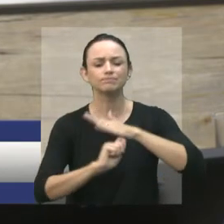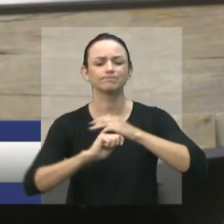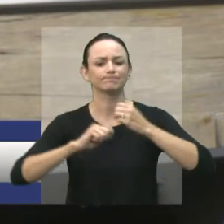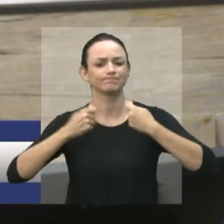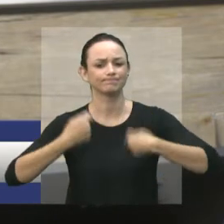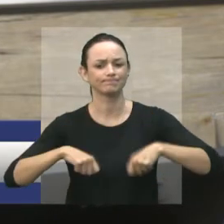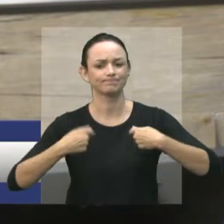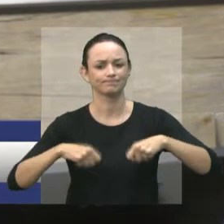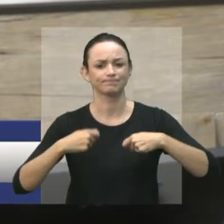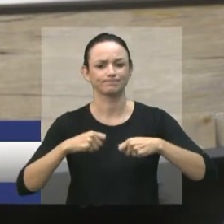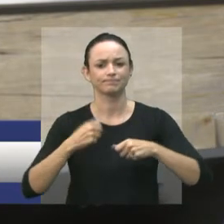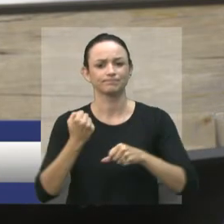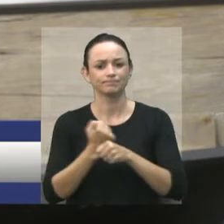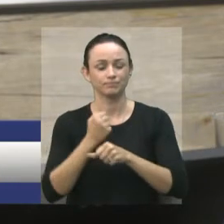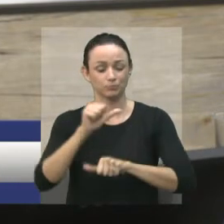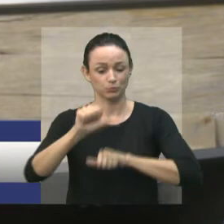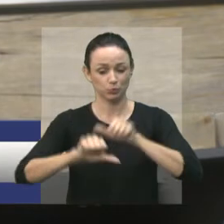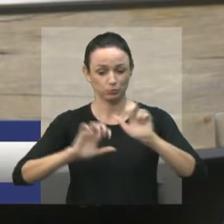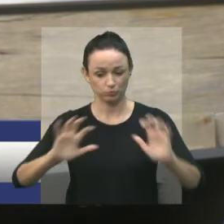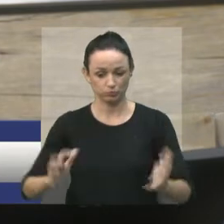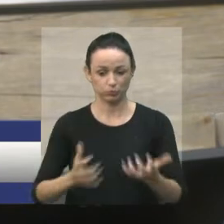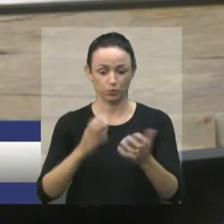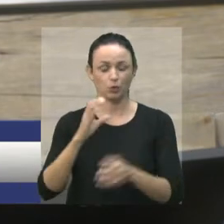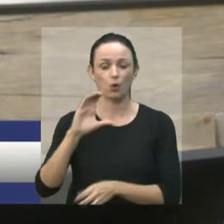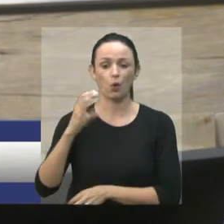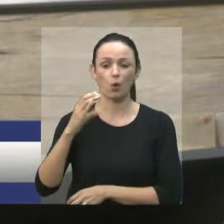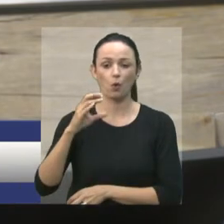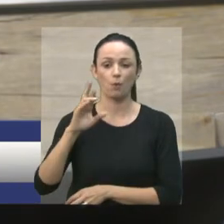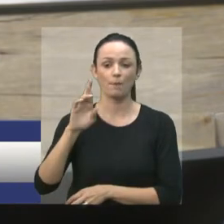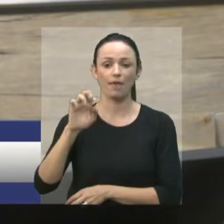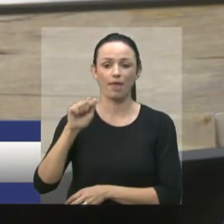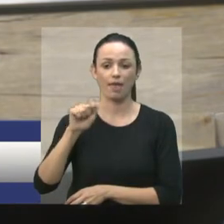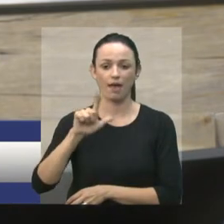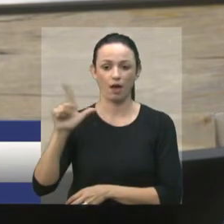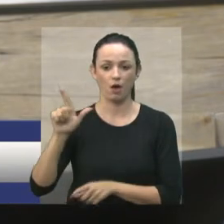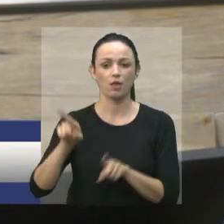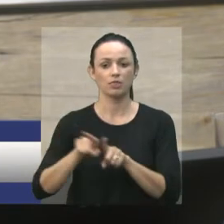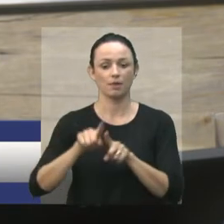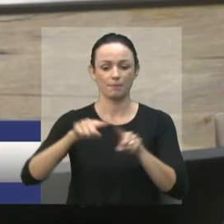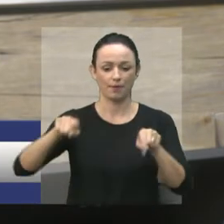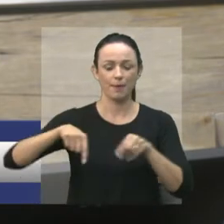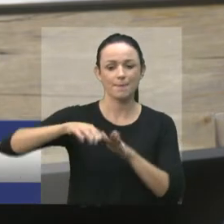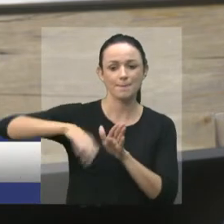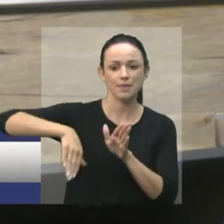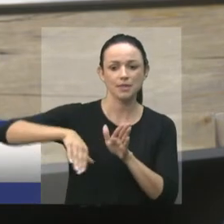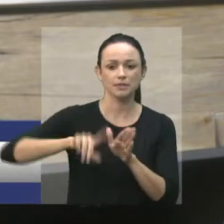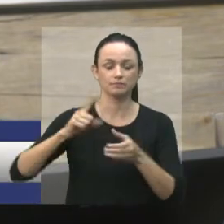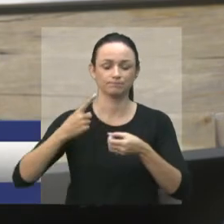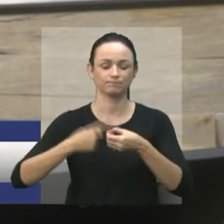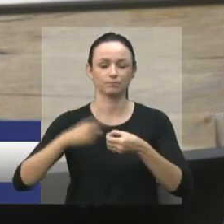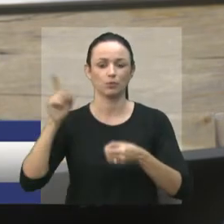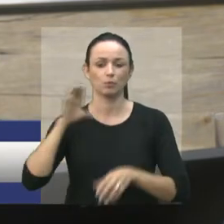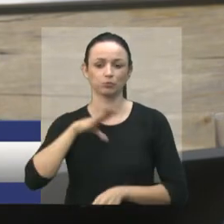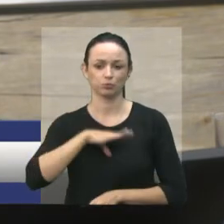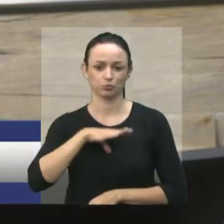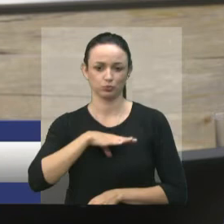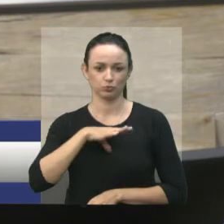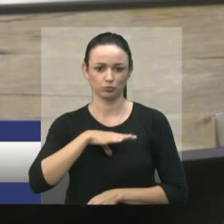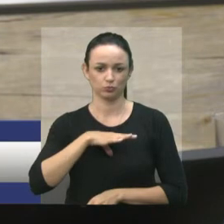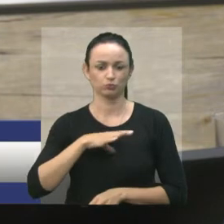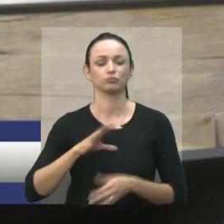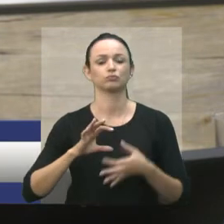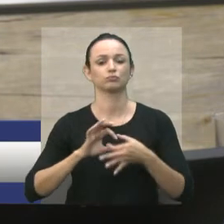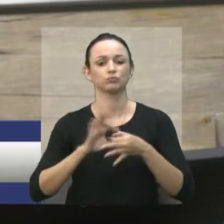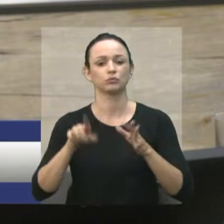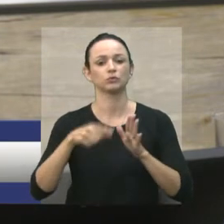necessários para a reforma e revitalização do Clube Real, bem como na piscina no distrito de Potunduva, prevendo que sejam deixados